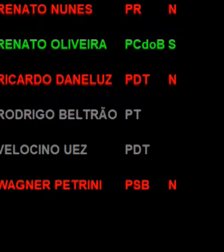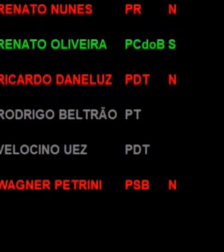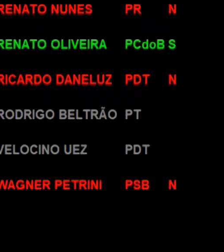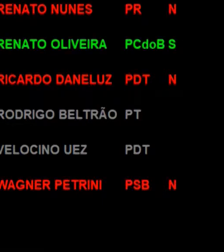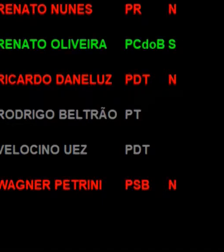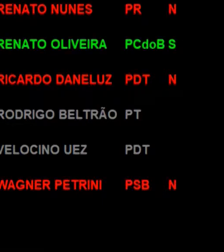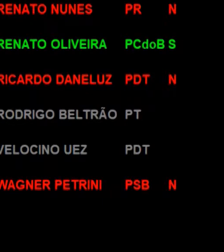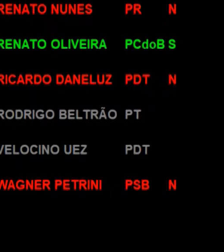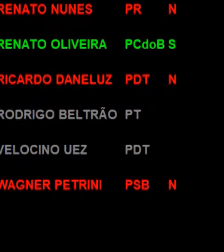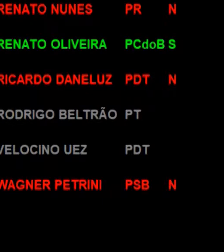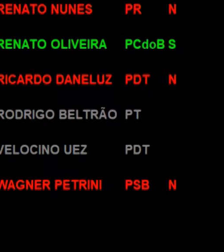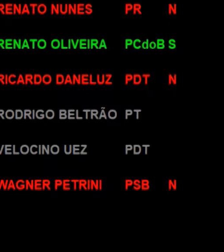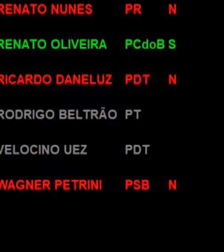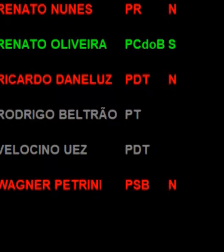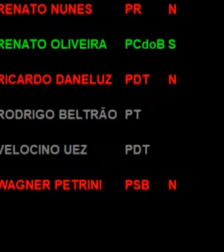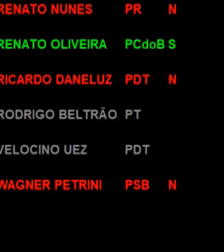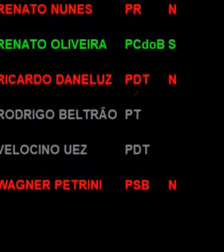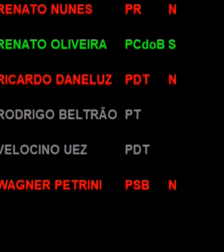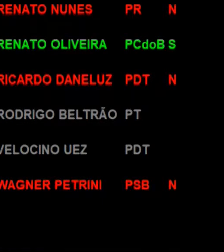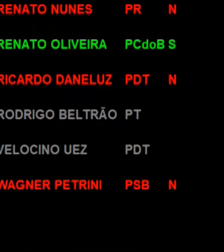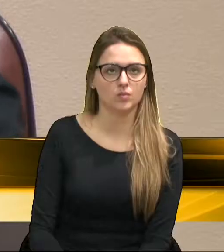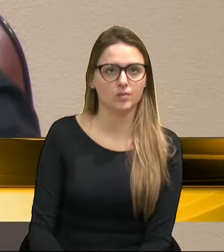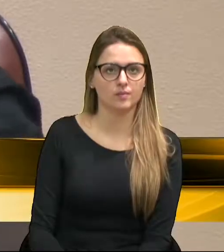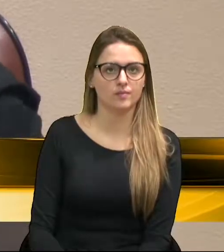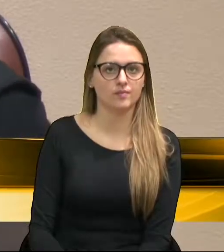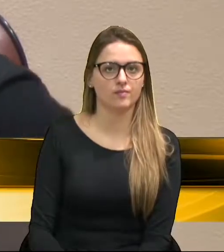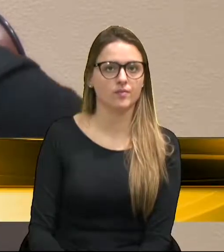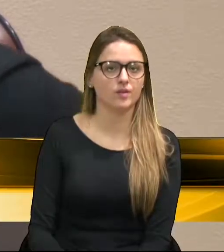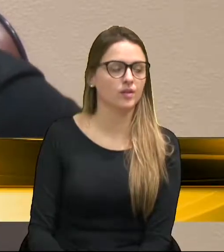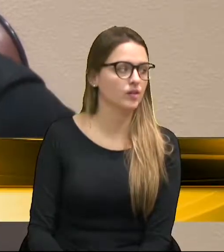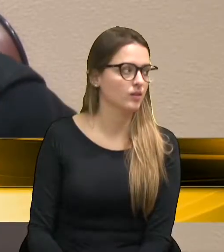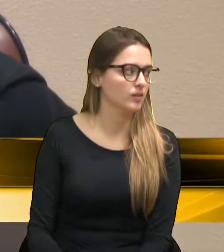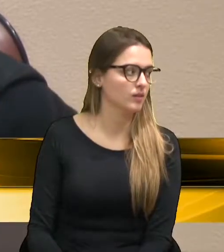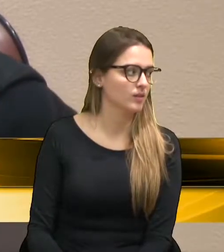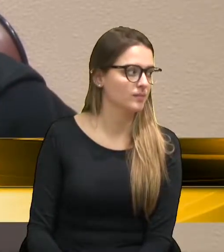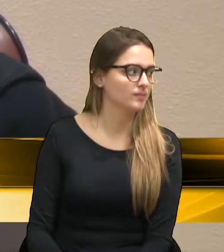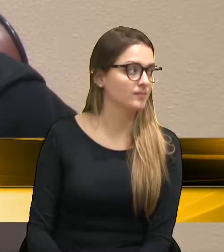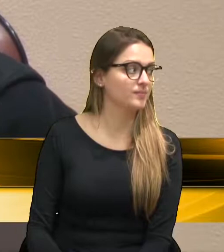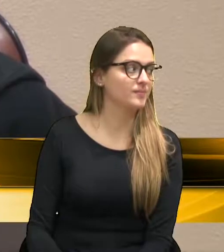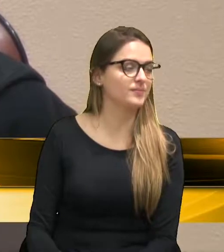Encerrado o registro dos votos. Só para... Eu votei errado aqui, presidente.